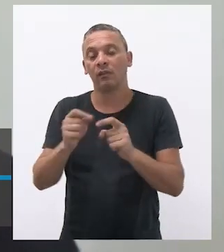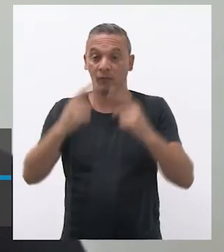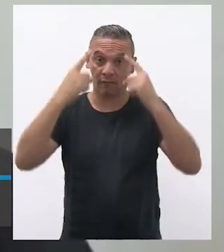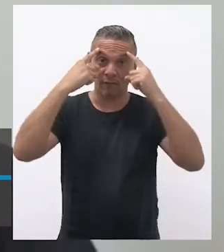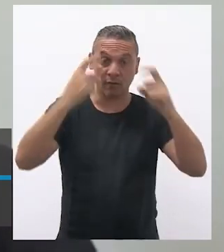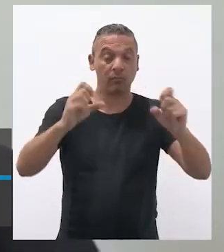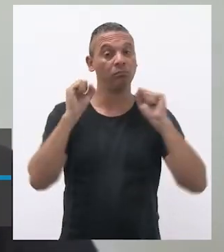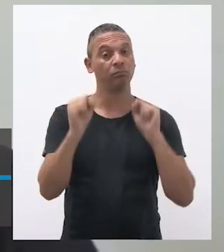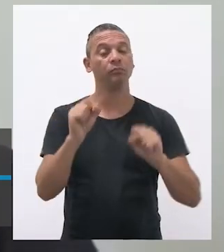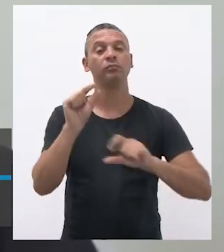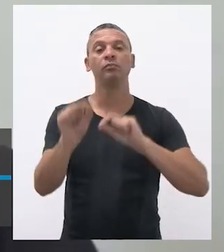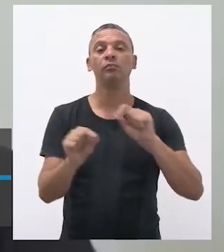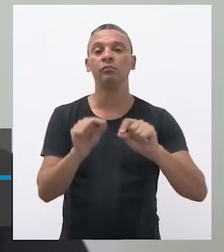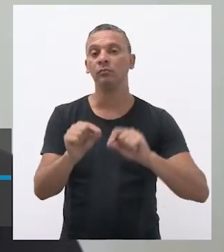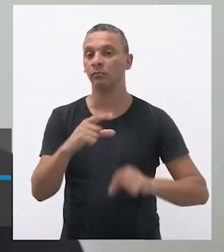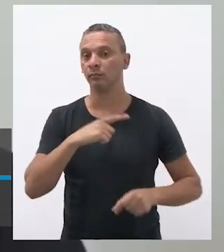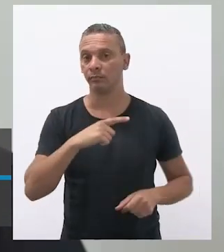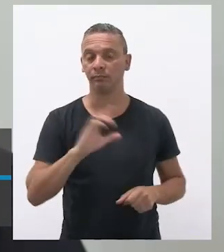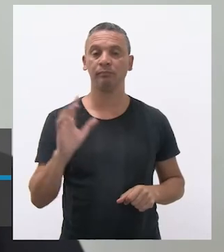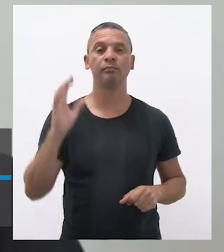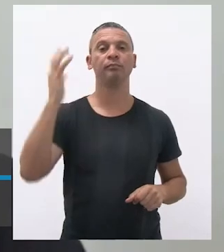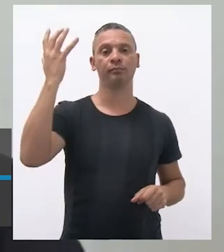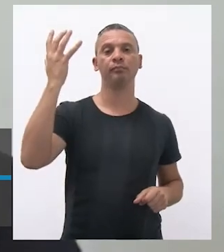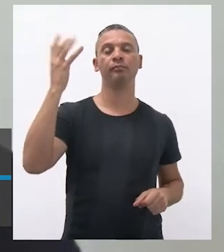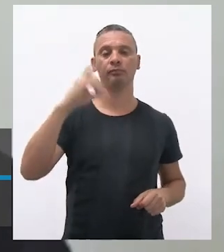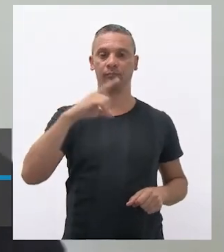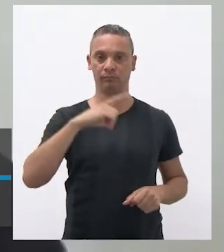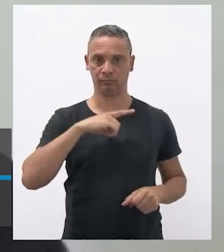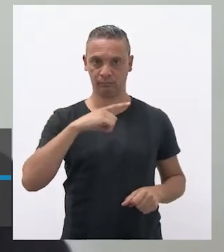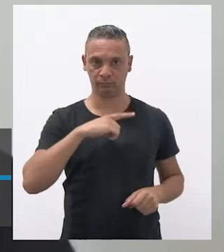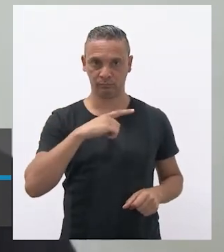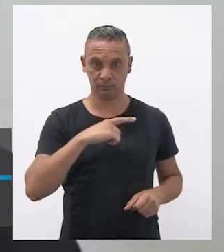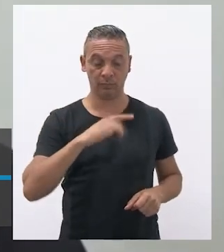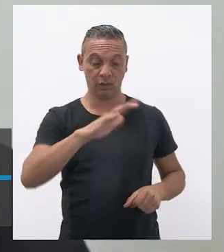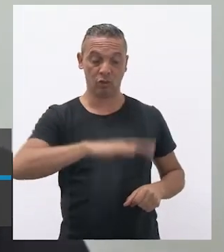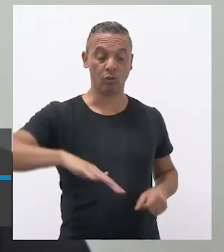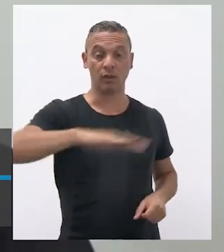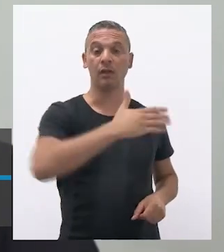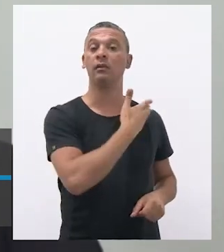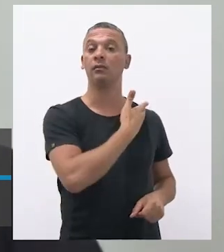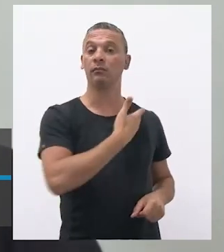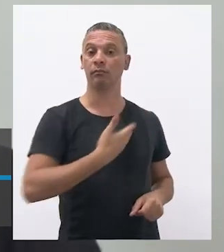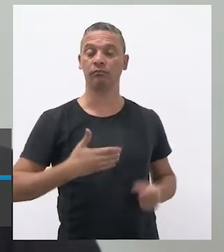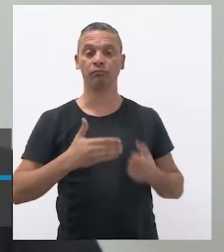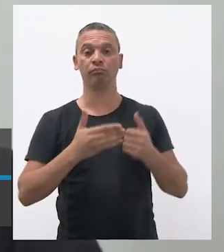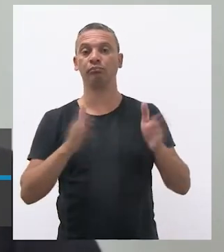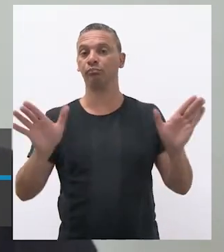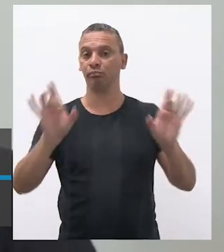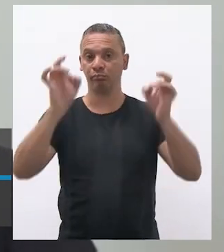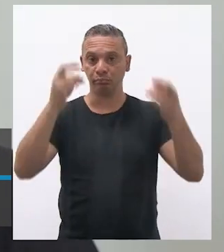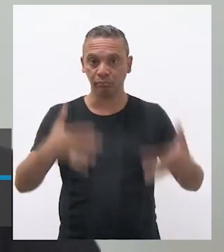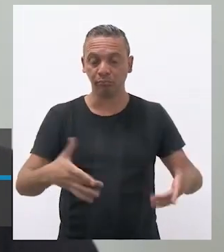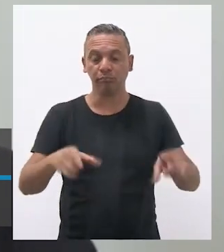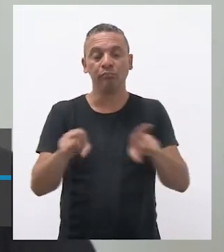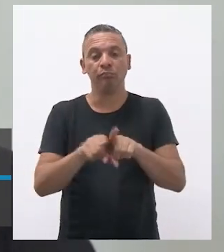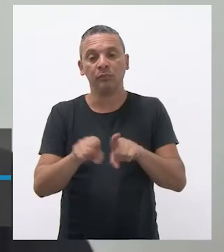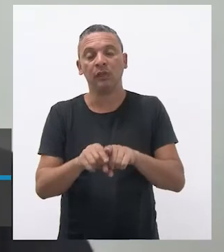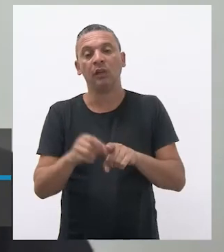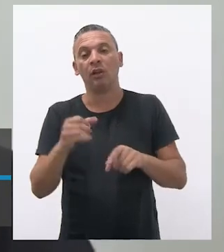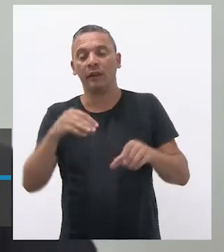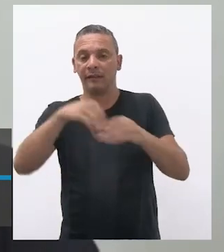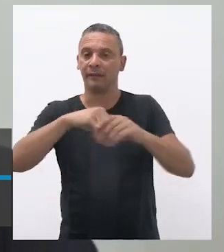esfera privada. Tanto a Convenção reconhece, né, ainda alguns tipos de violência,